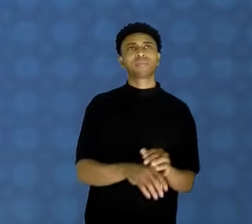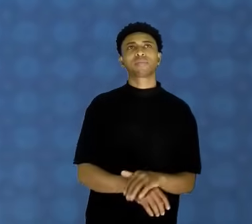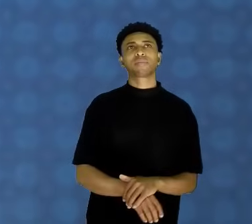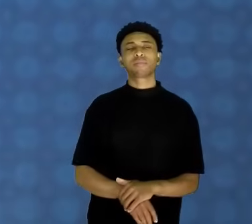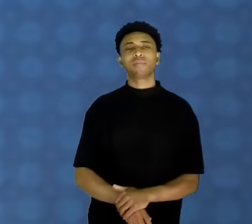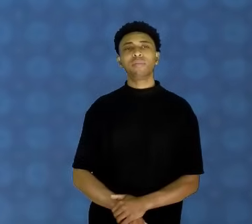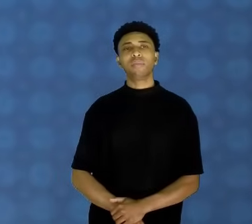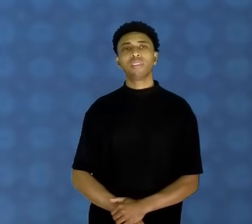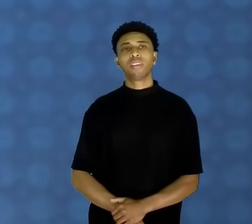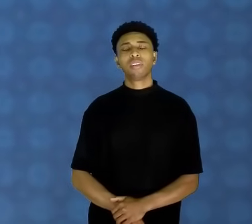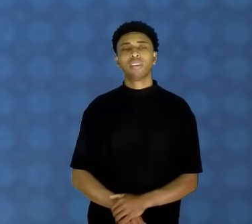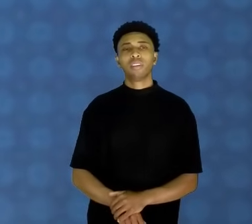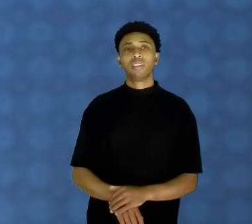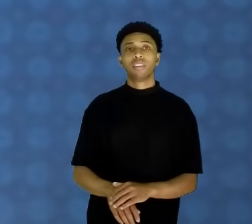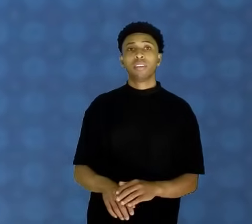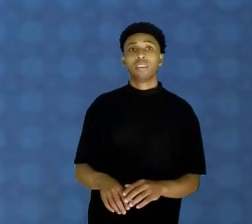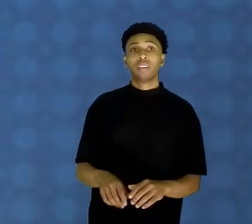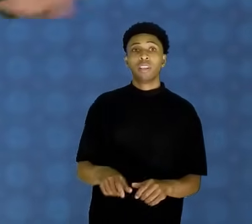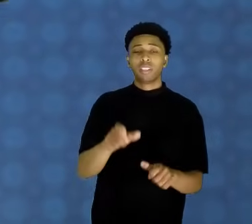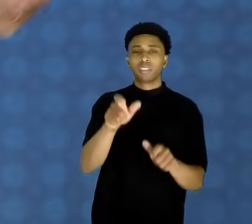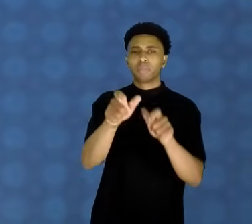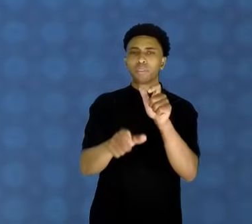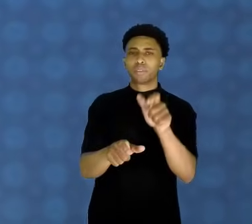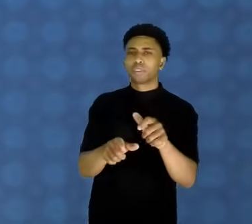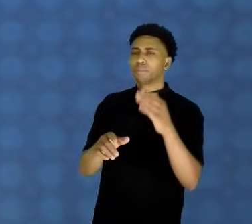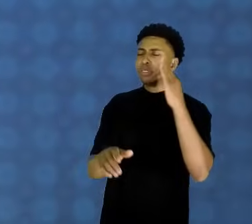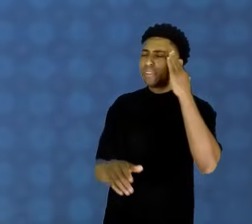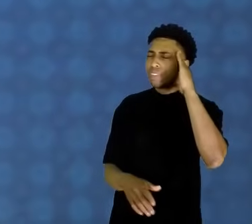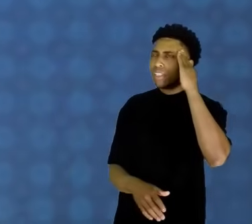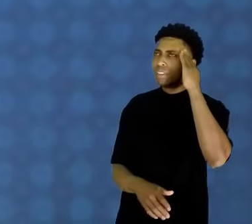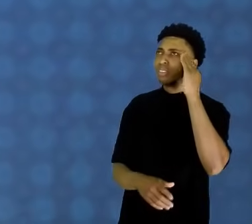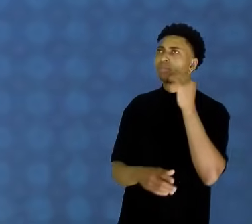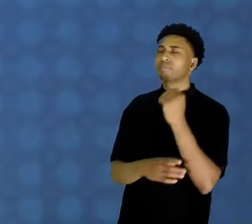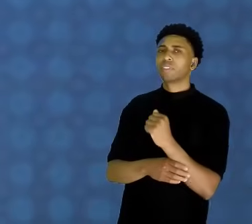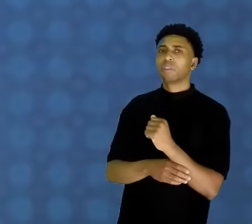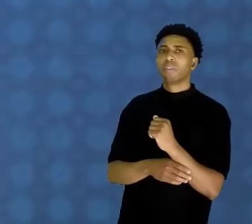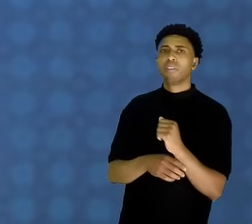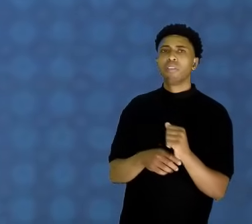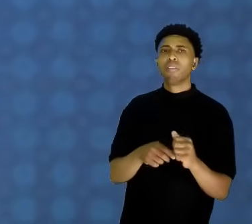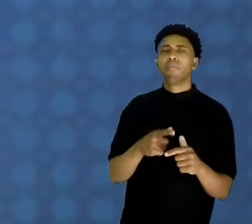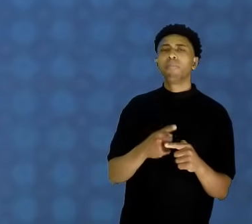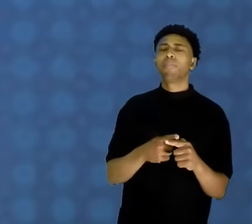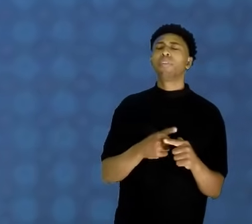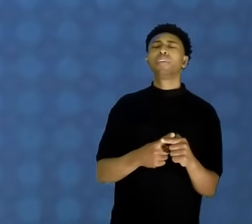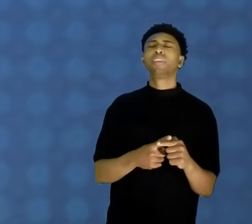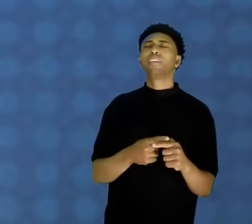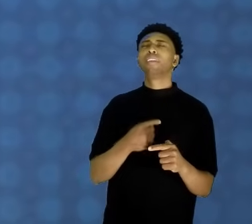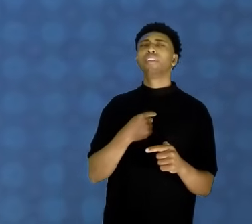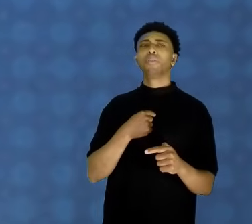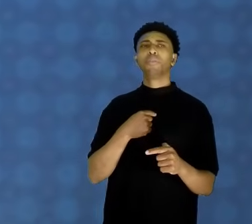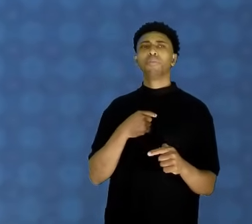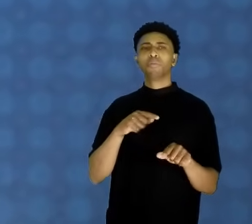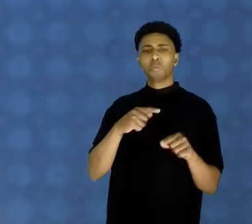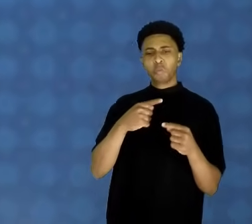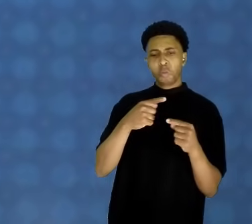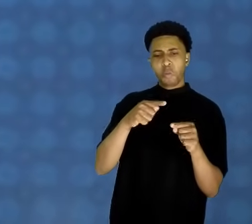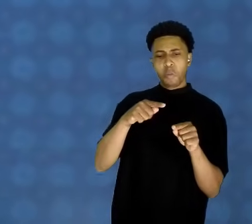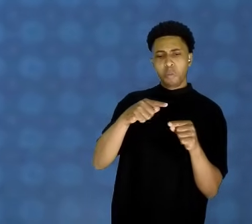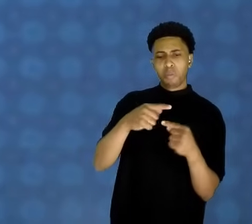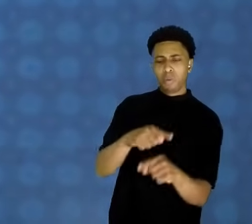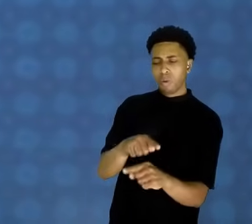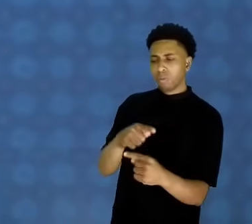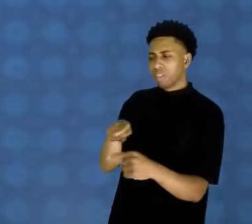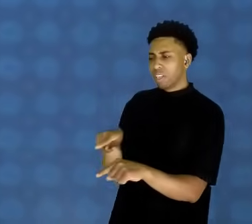entende por que ela está fazendo isso. Nem ela entende por que ela tem tanto ódio, tanta indiferença. Por que você irrita tanto